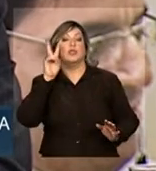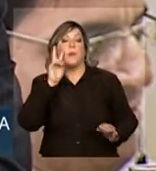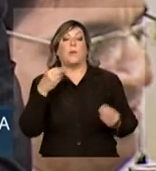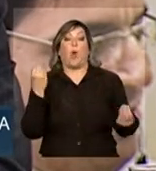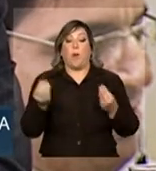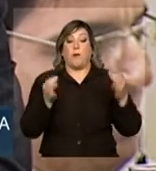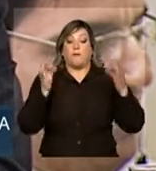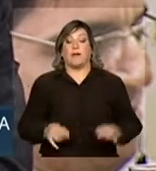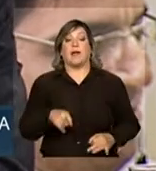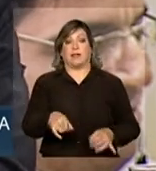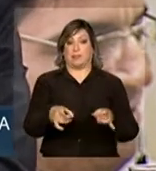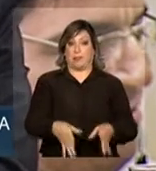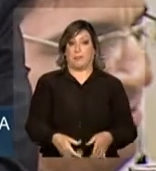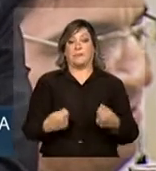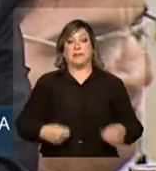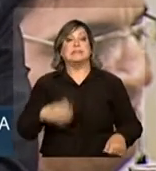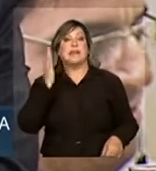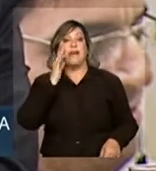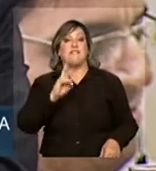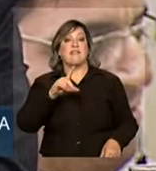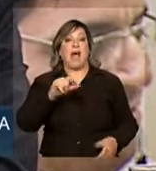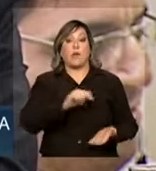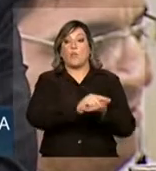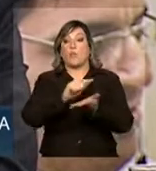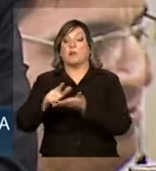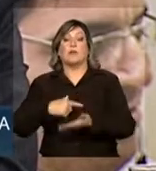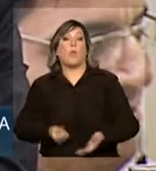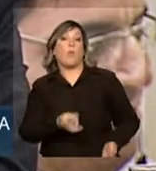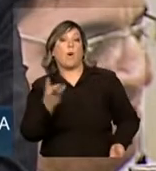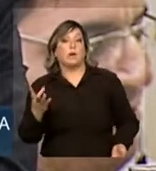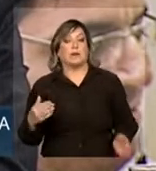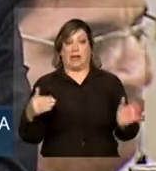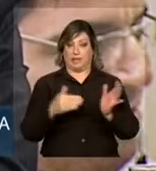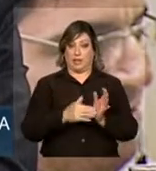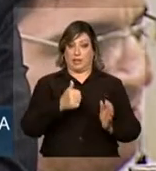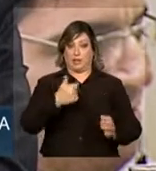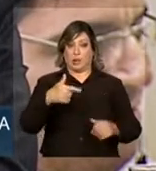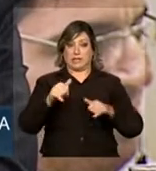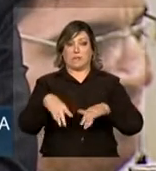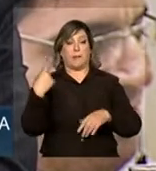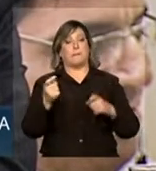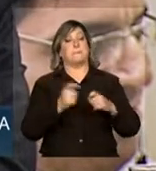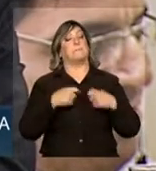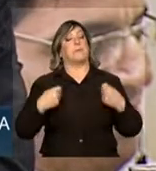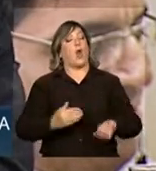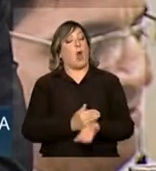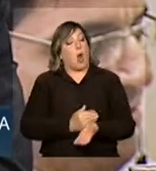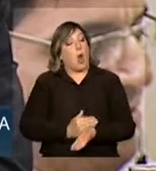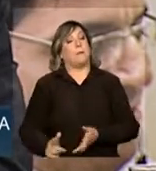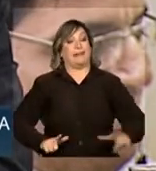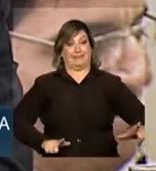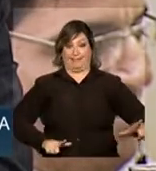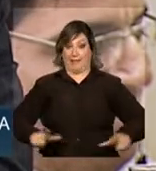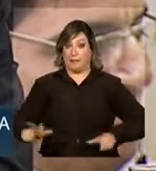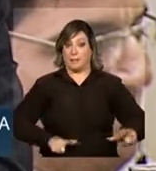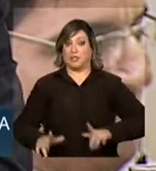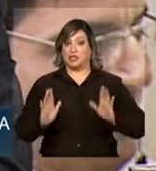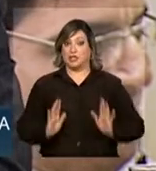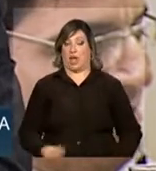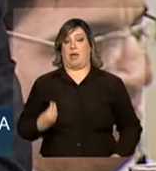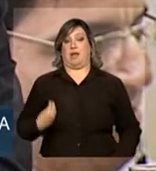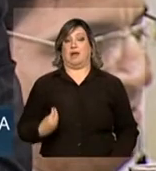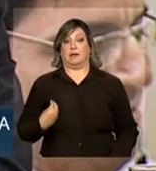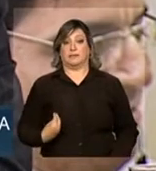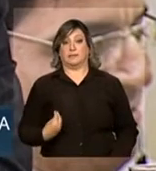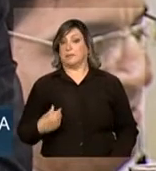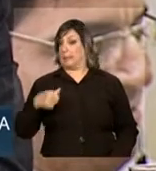dessa desistência os médicos têm até o dia 12 de Setembro para começarem as suas atividades nos municípios quem não começar